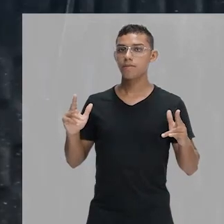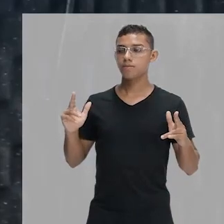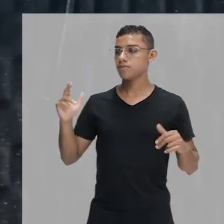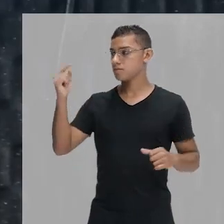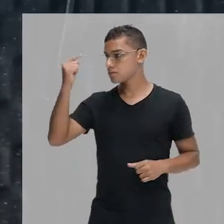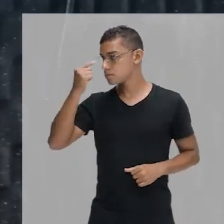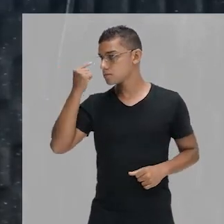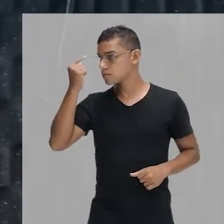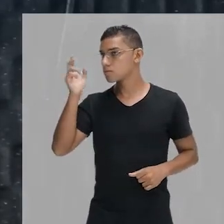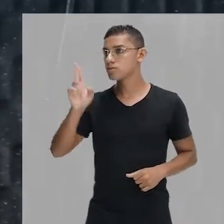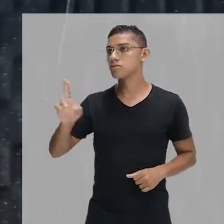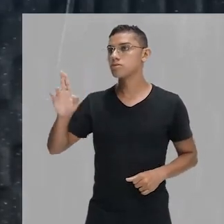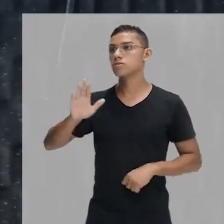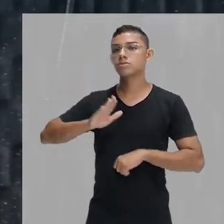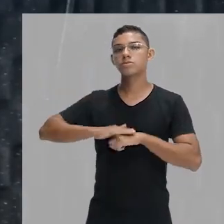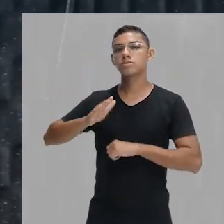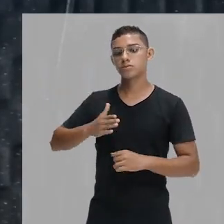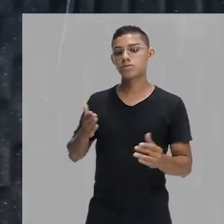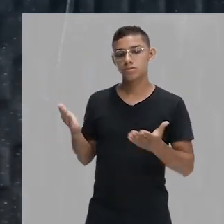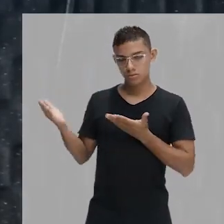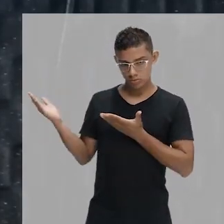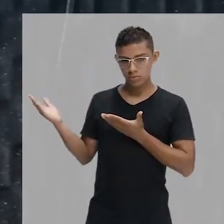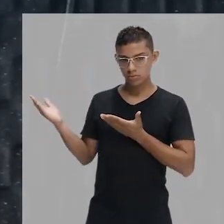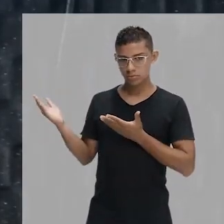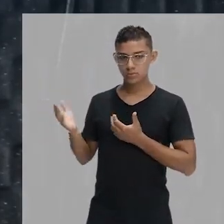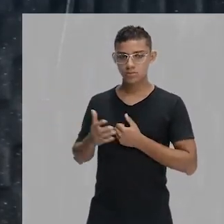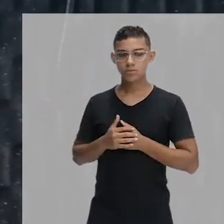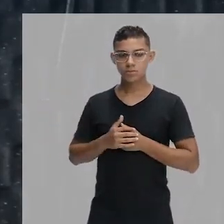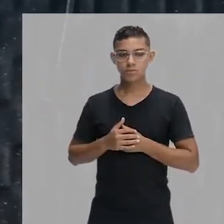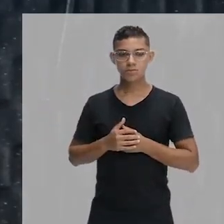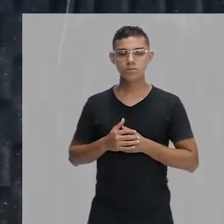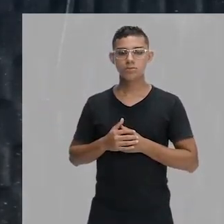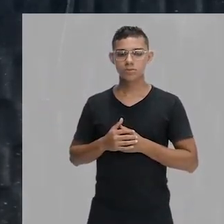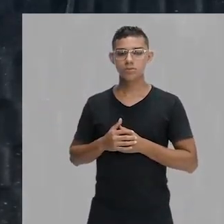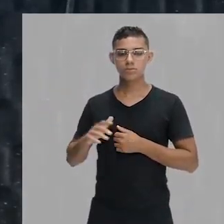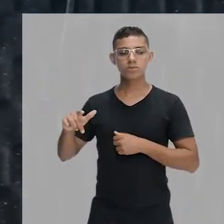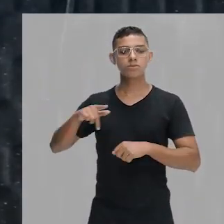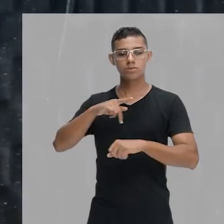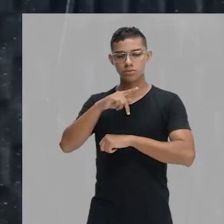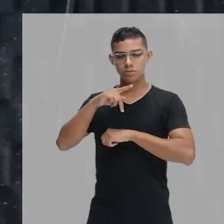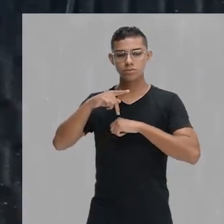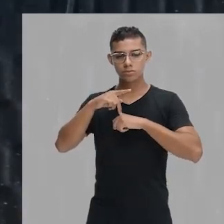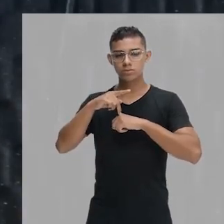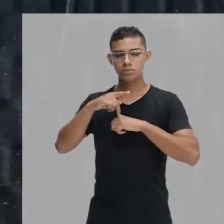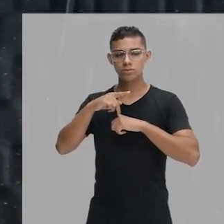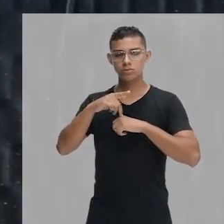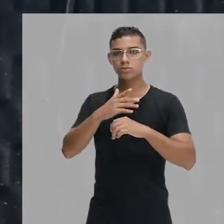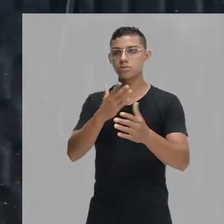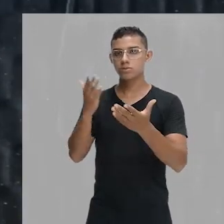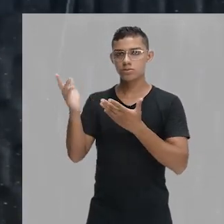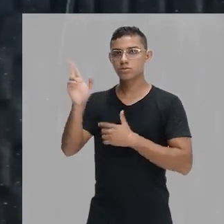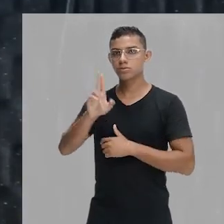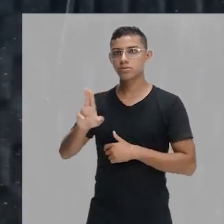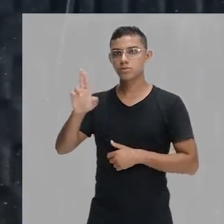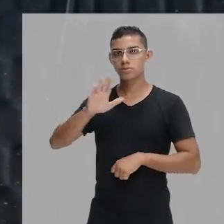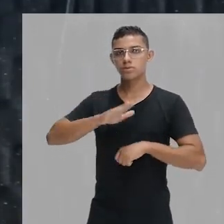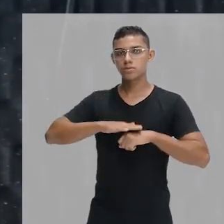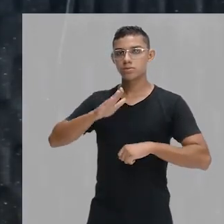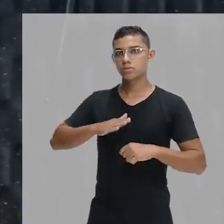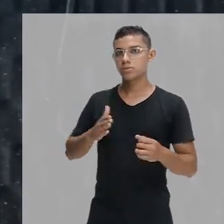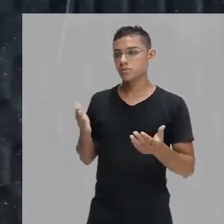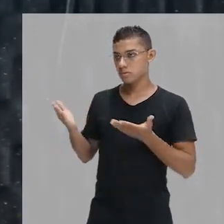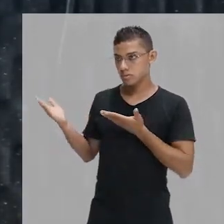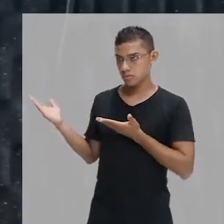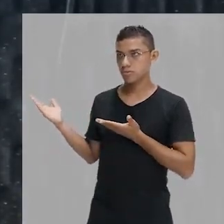Espanha se usa mais essa forma aqui, tá? Então, é o país de hispanohablantes que se utiliza mais